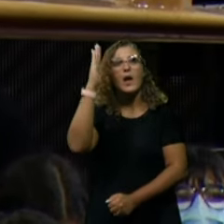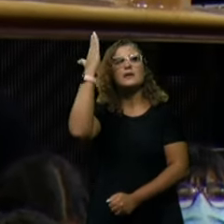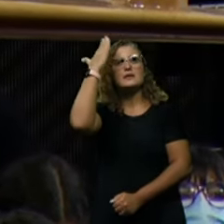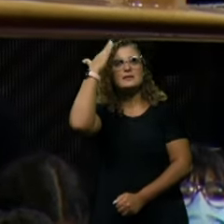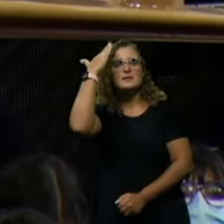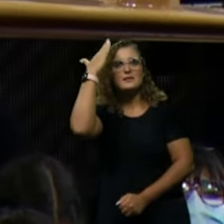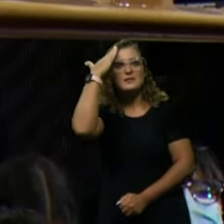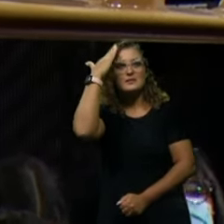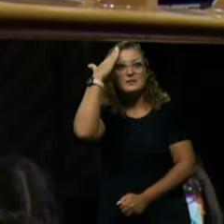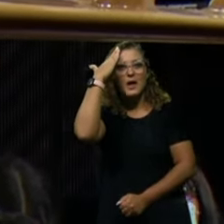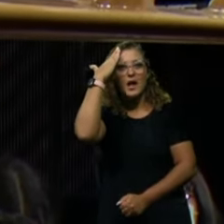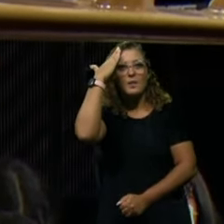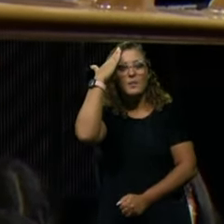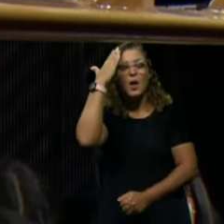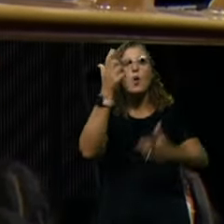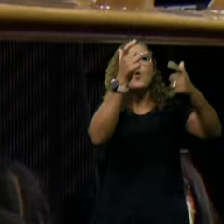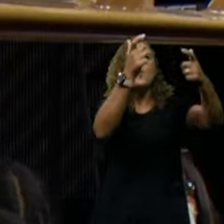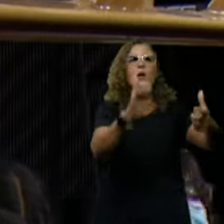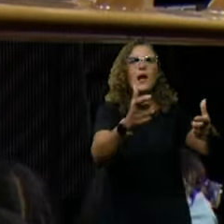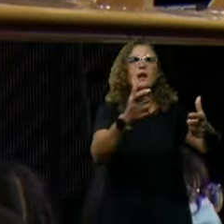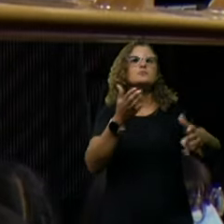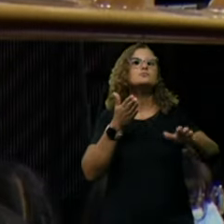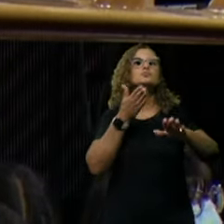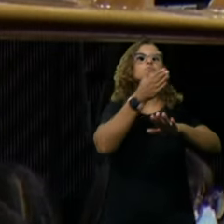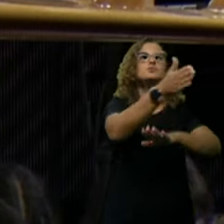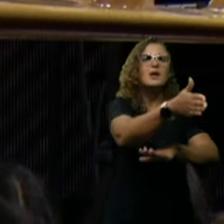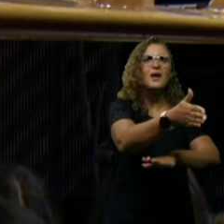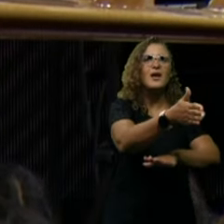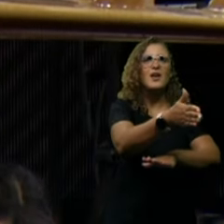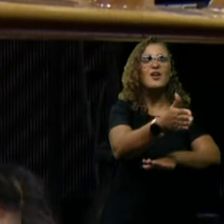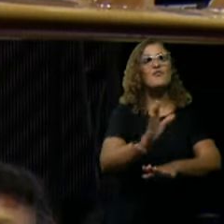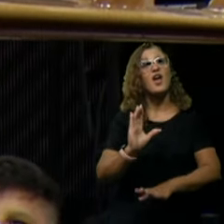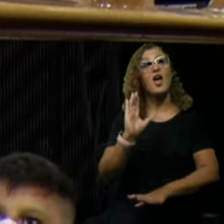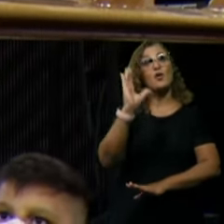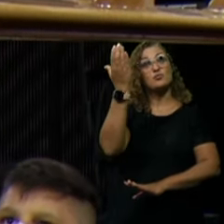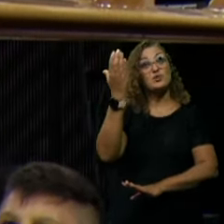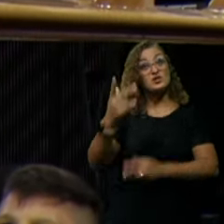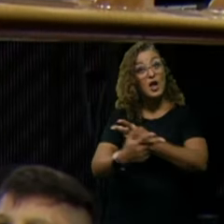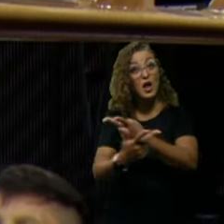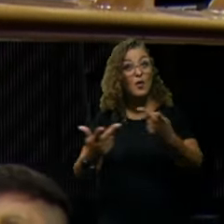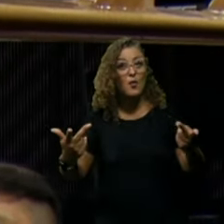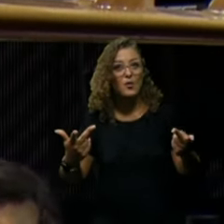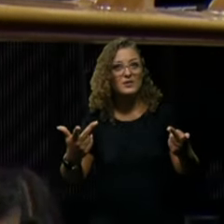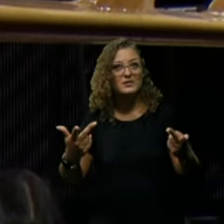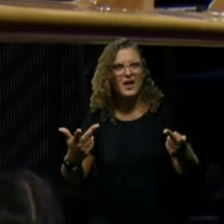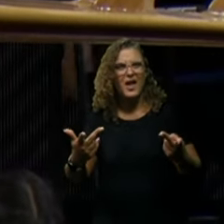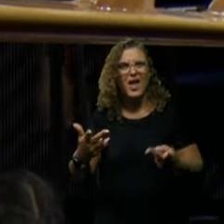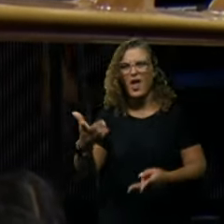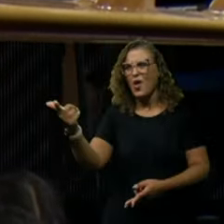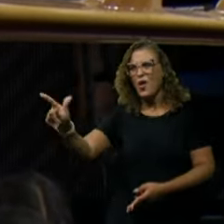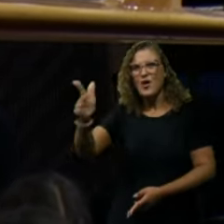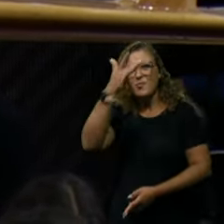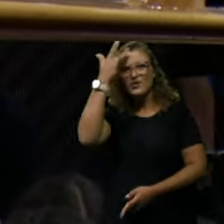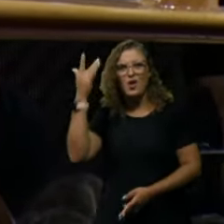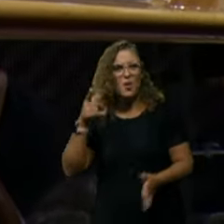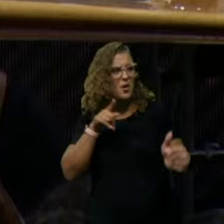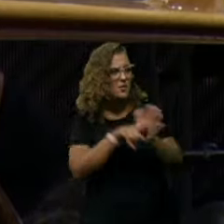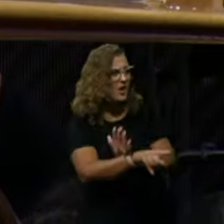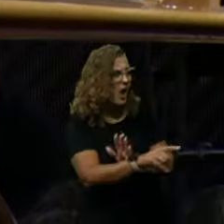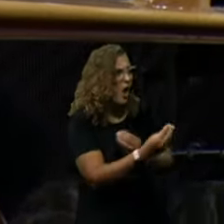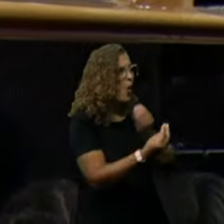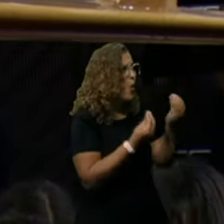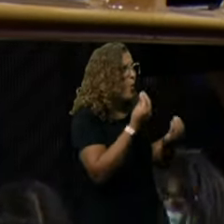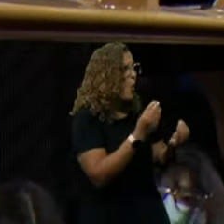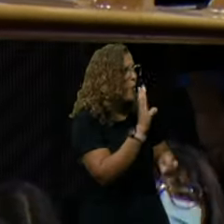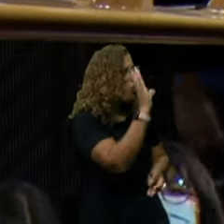vai passar por situações e vai ter gente que vai dizer mano como é que você passou por isso aí você vai ter que